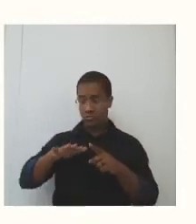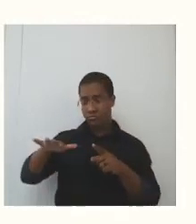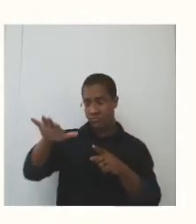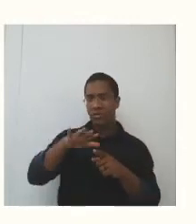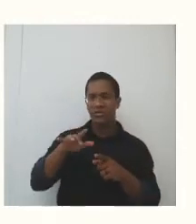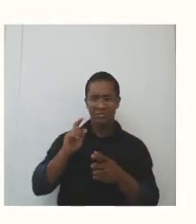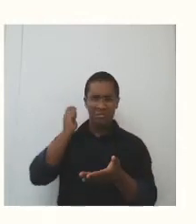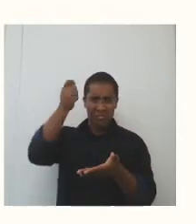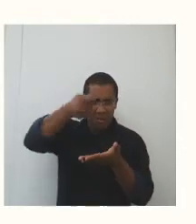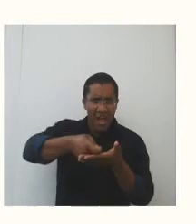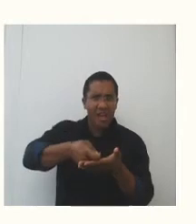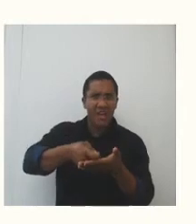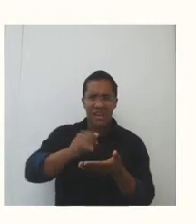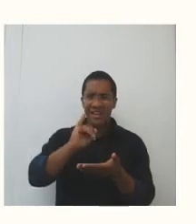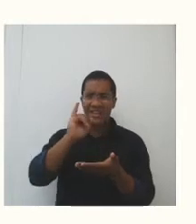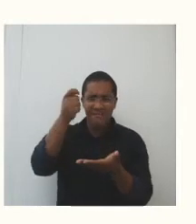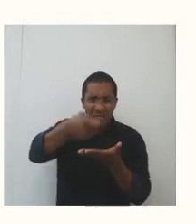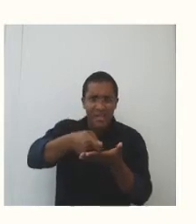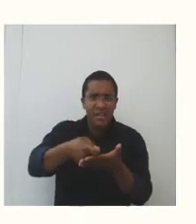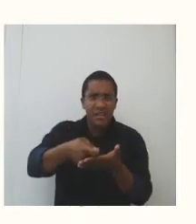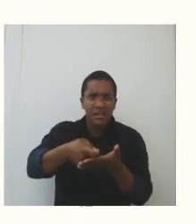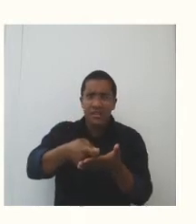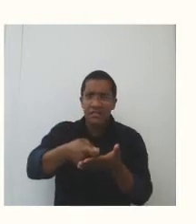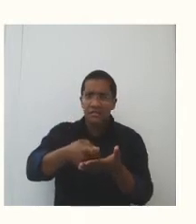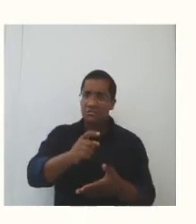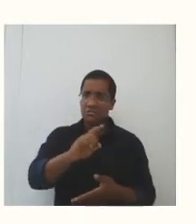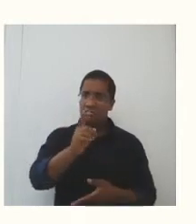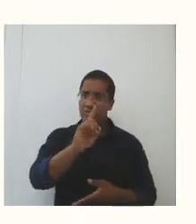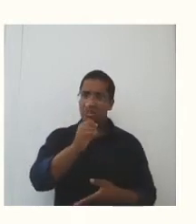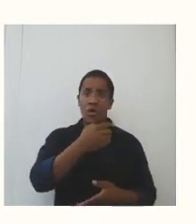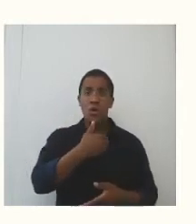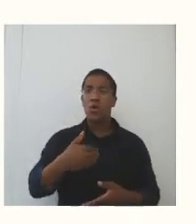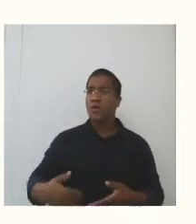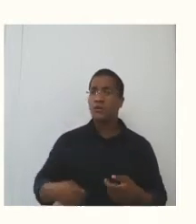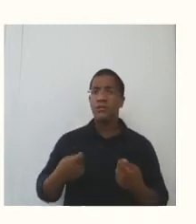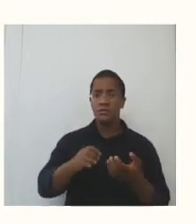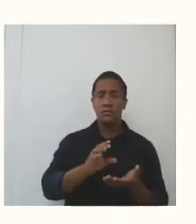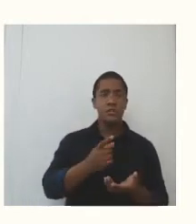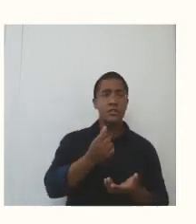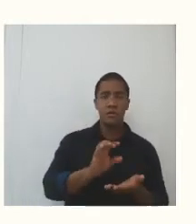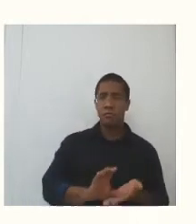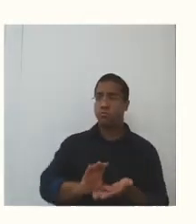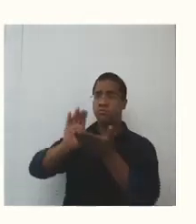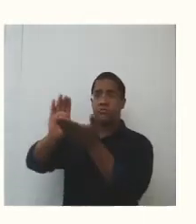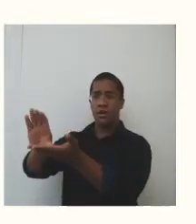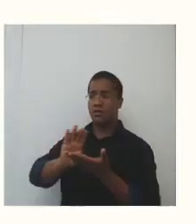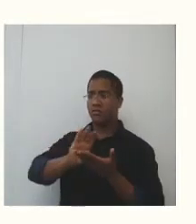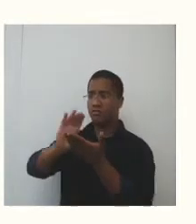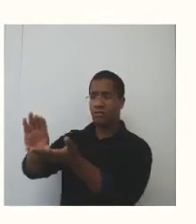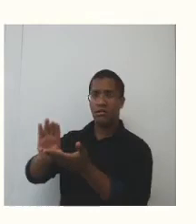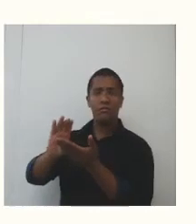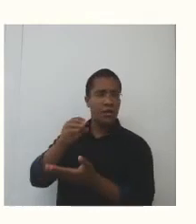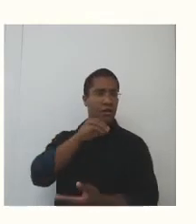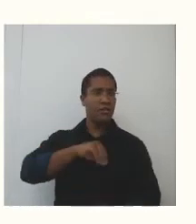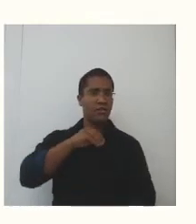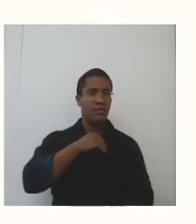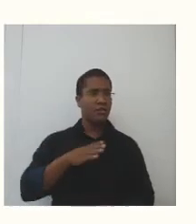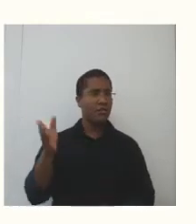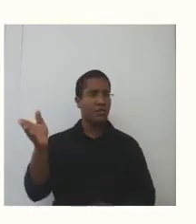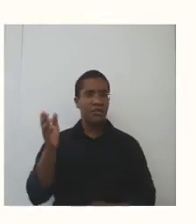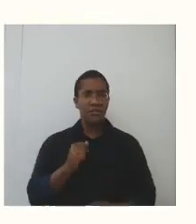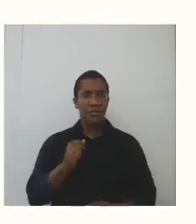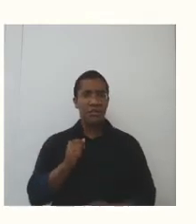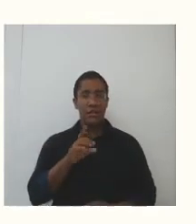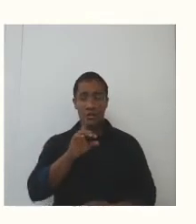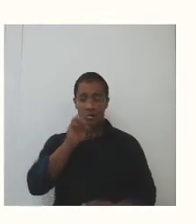e recebiam pensões pagas pelo Estado. Então, Dom João precisava, sim, arrecadar muito